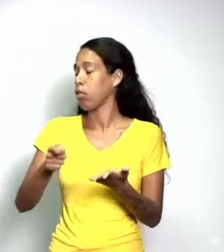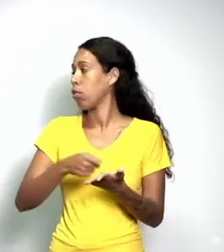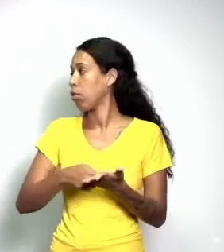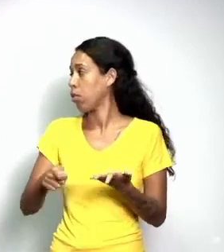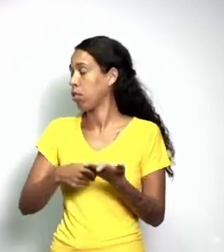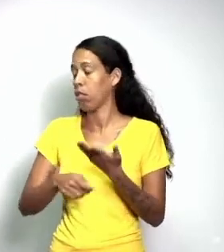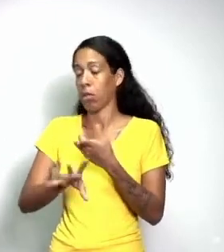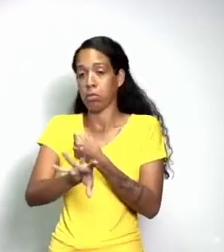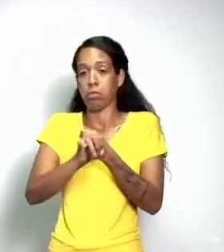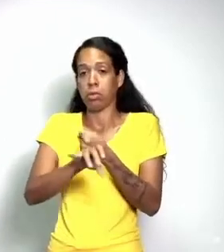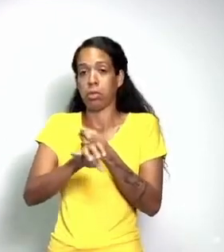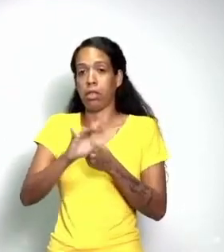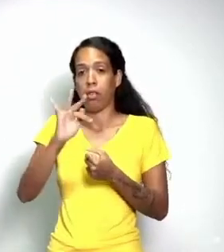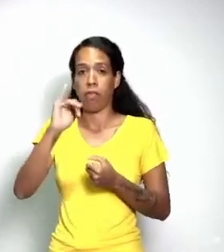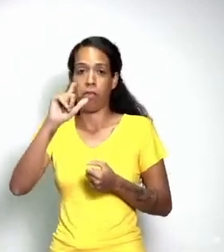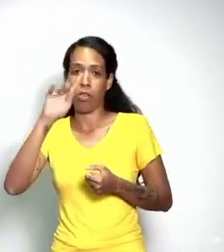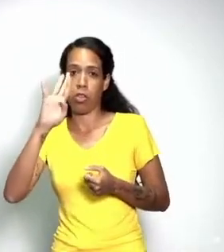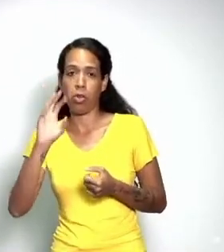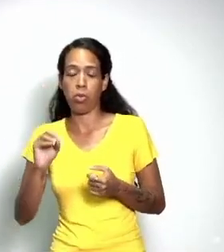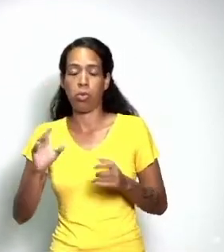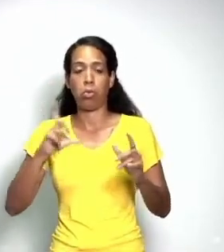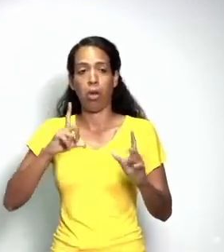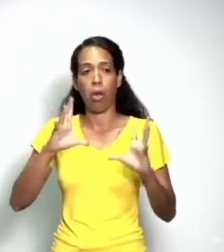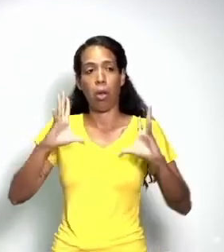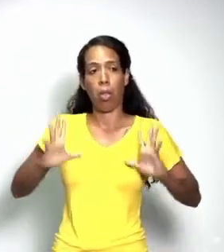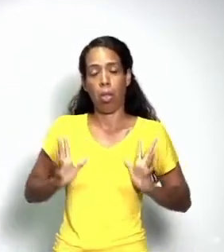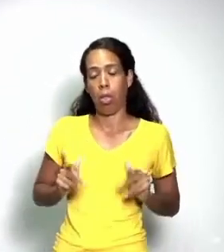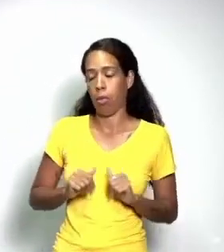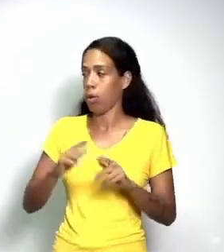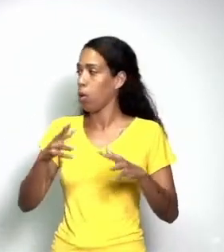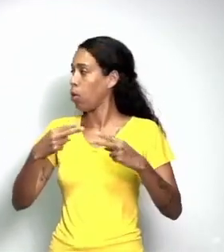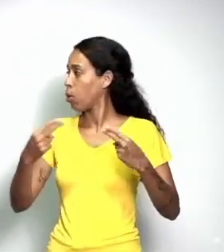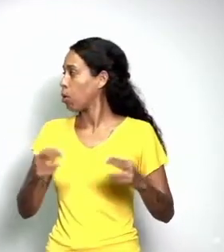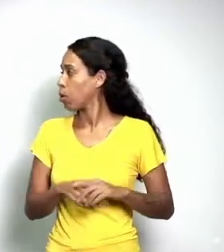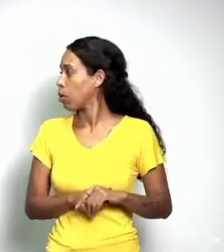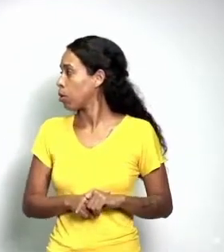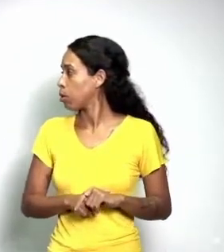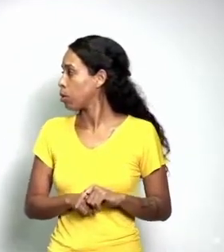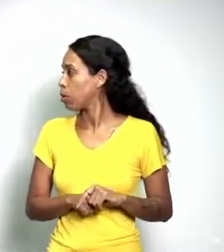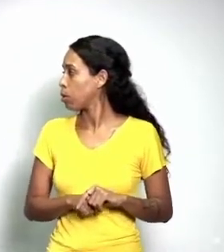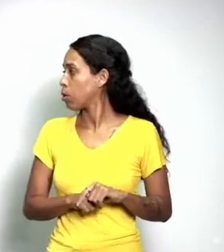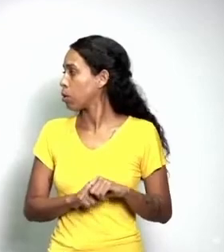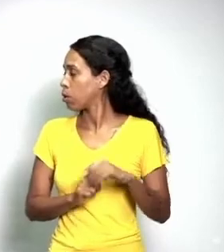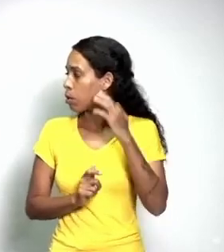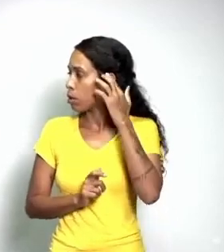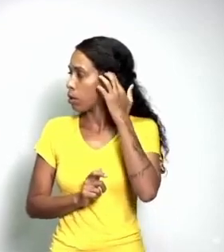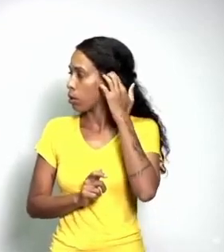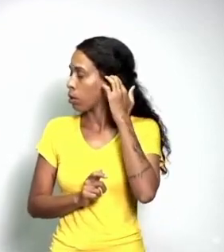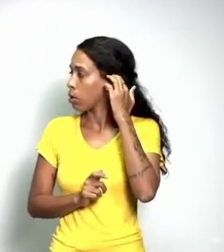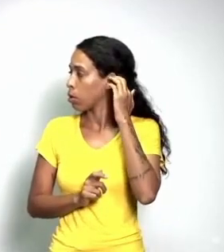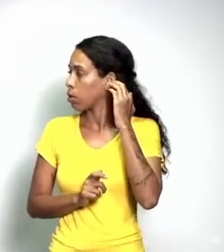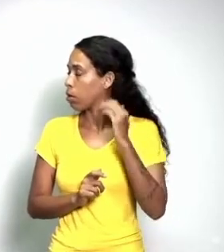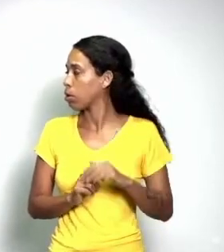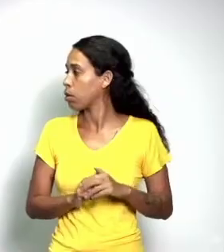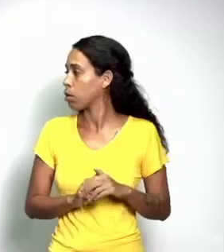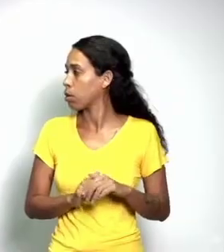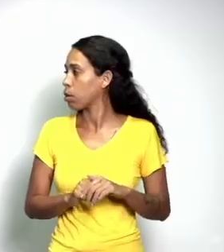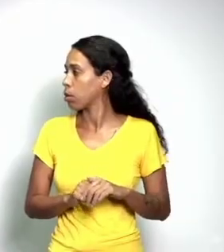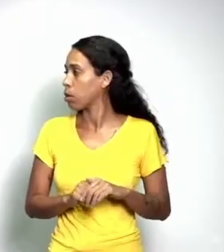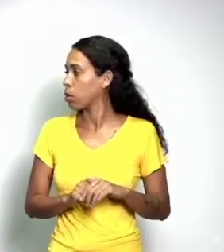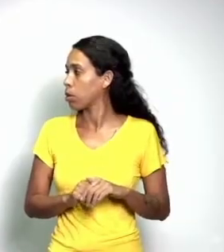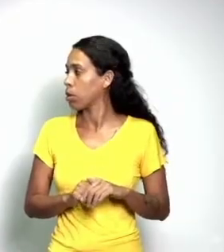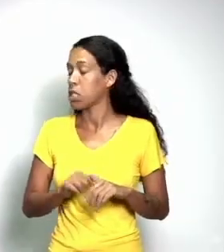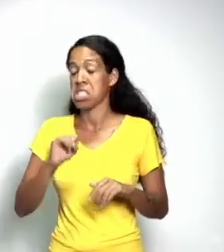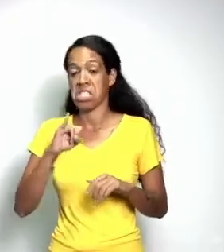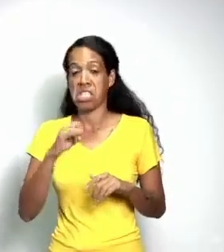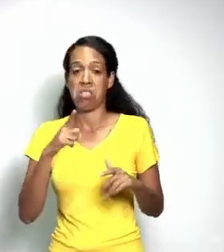filtros aqui, algumas tags, material de limpeza. Aqui é um Follow Fox manual, provavelmente pensando se